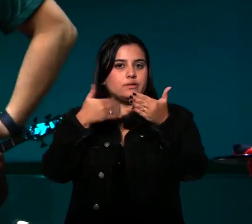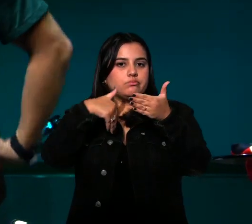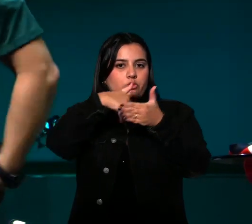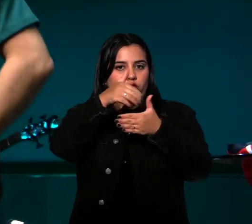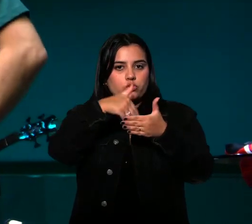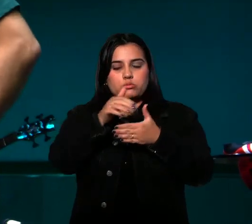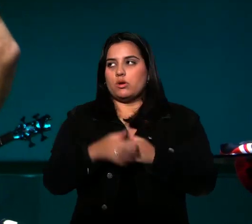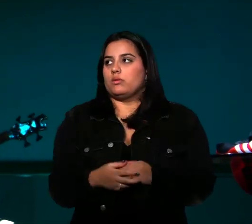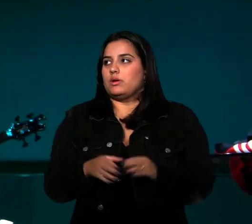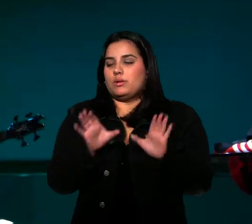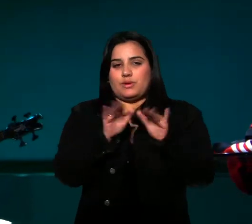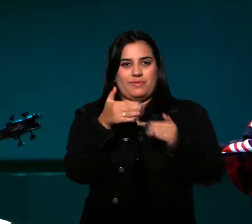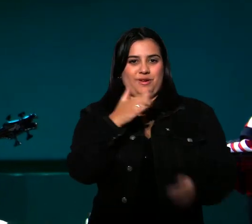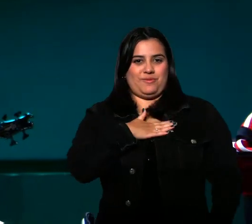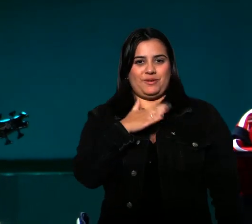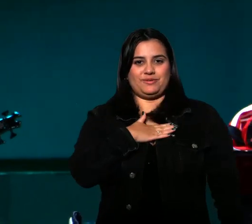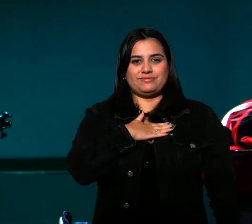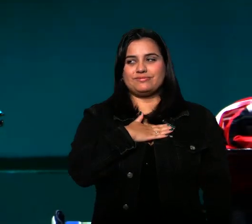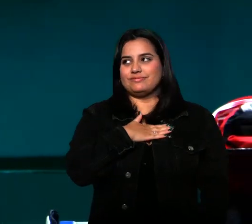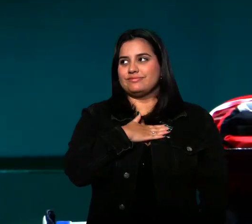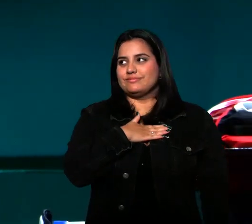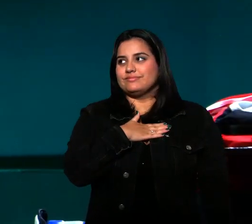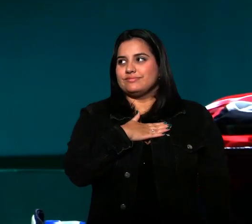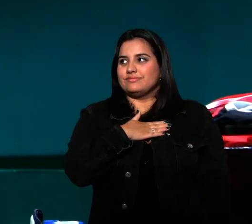Primeiro eu vou pôr o meu mesmo, tá?